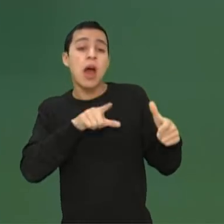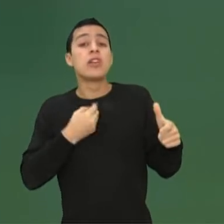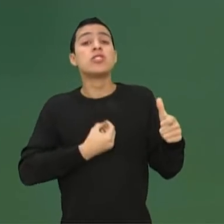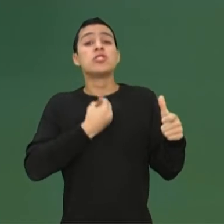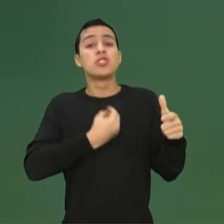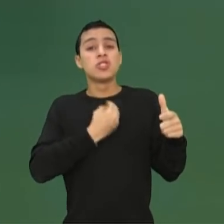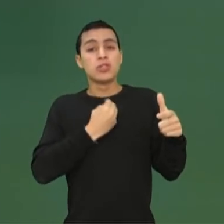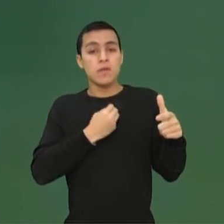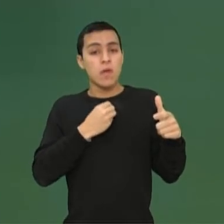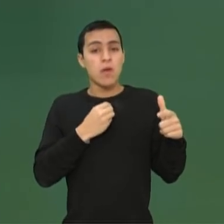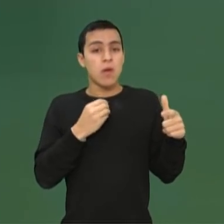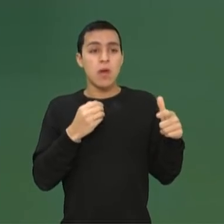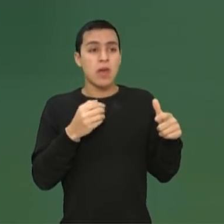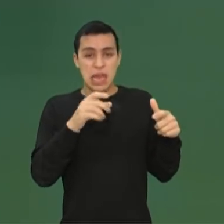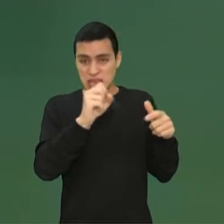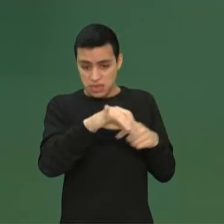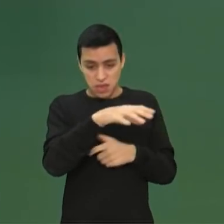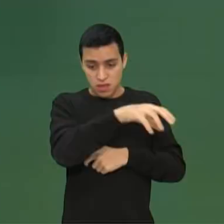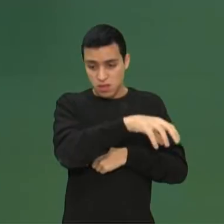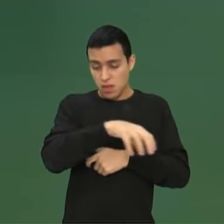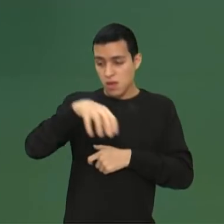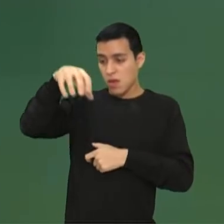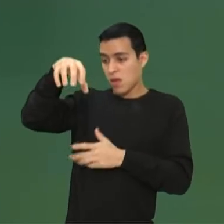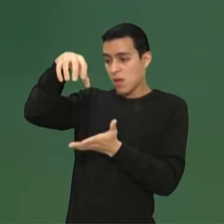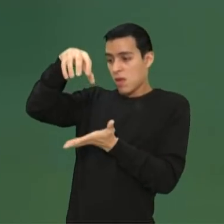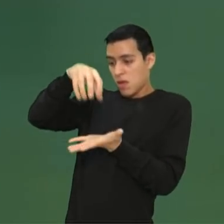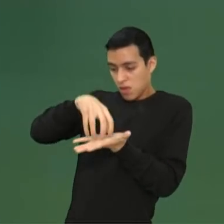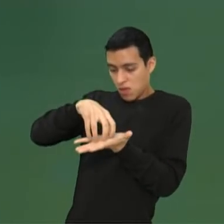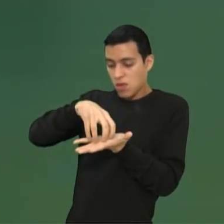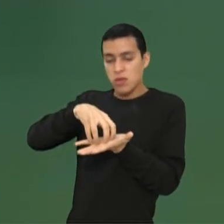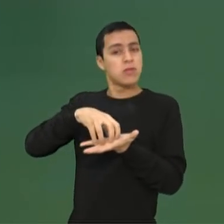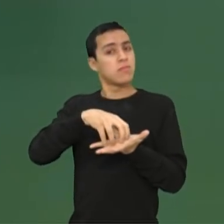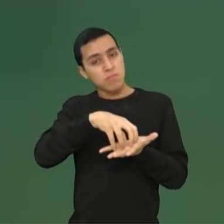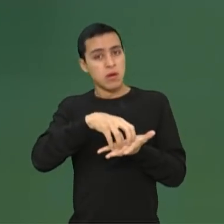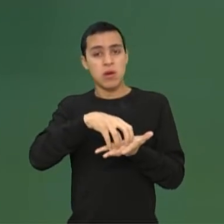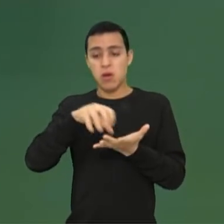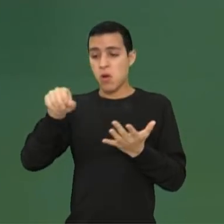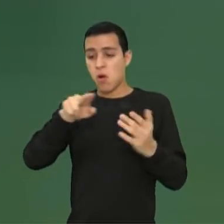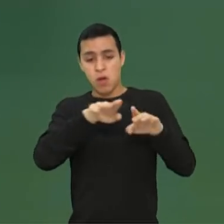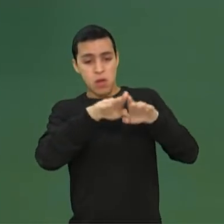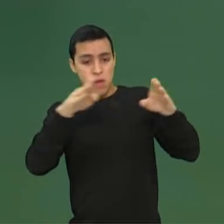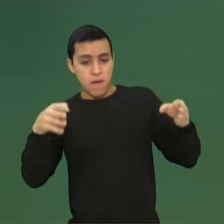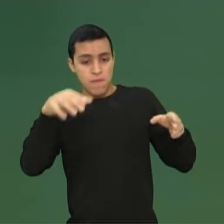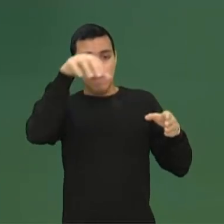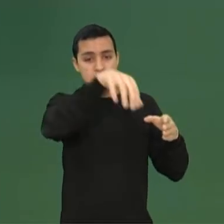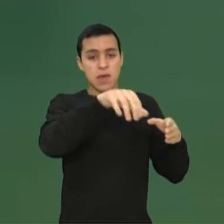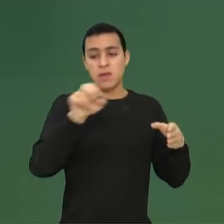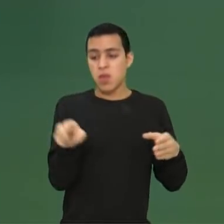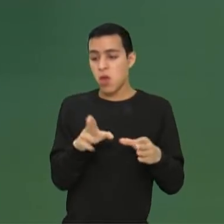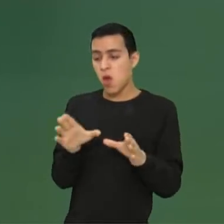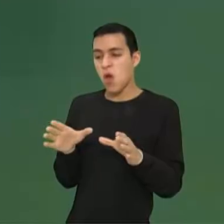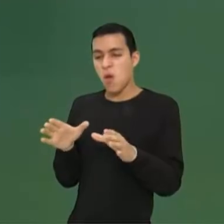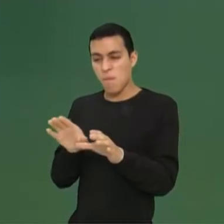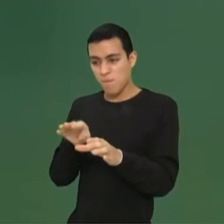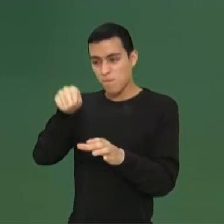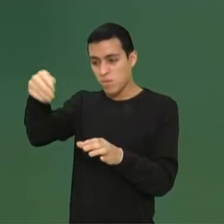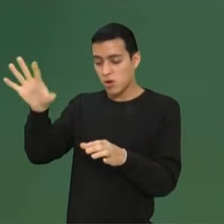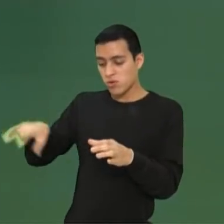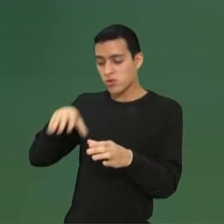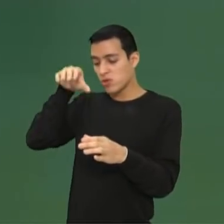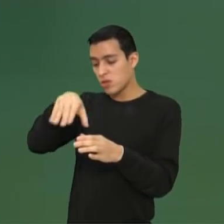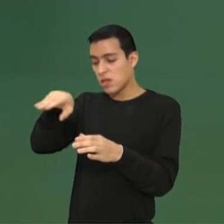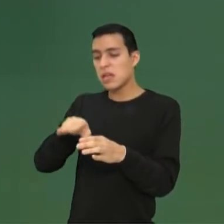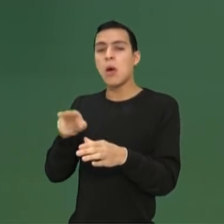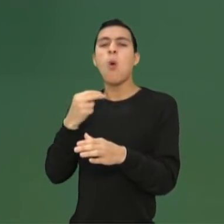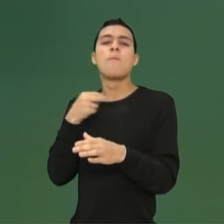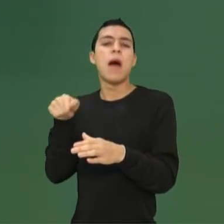espaço, Se eu colocar ele sobre as minhas mãos, sobre uma mesa, dentro de um pote, então ele está ocupando um